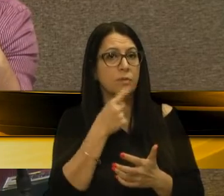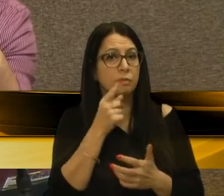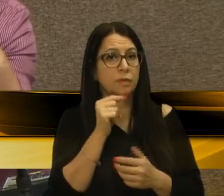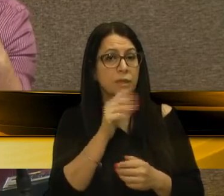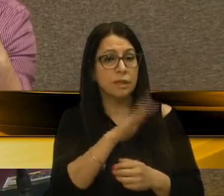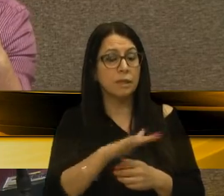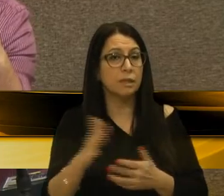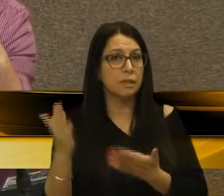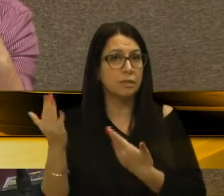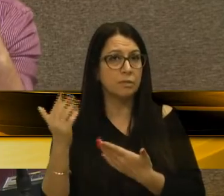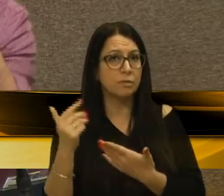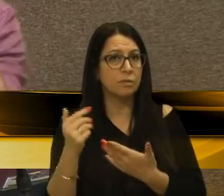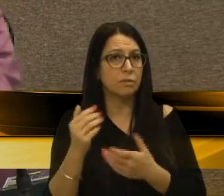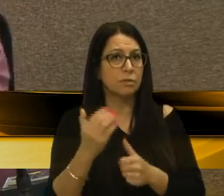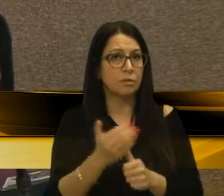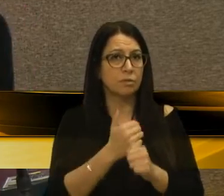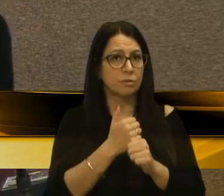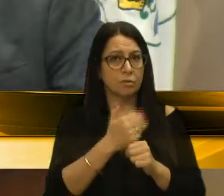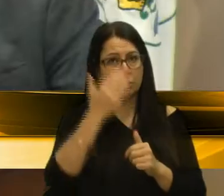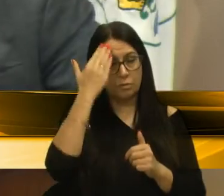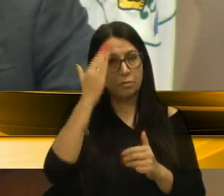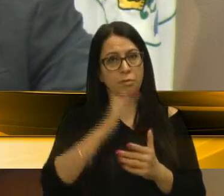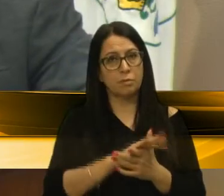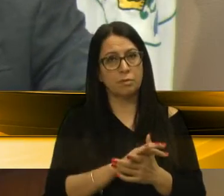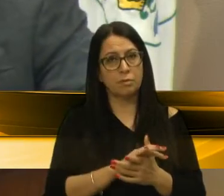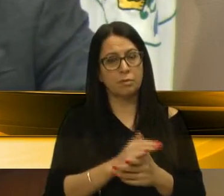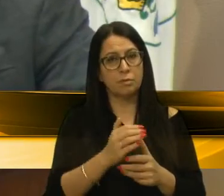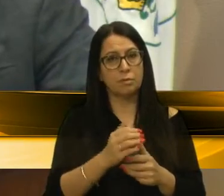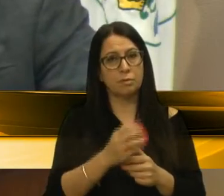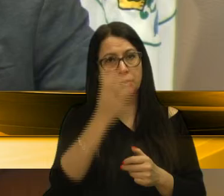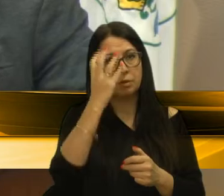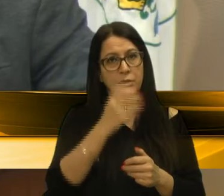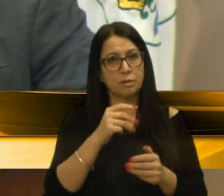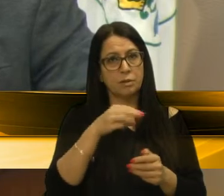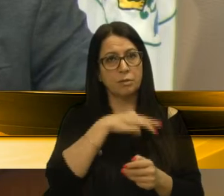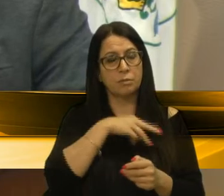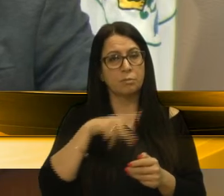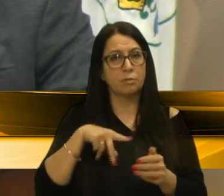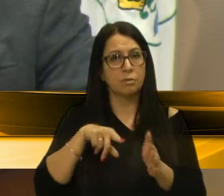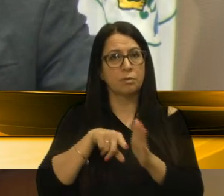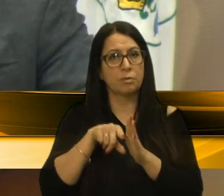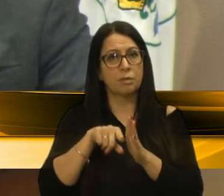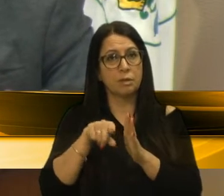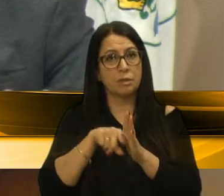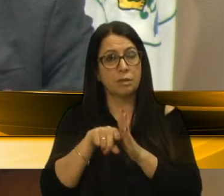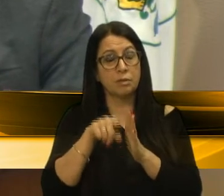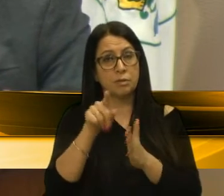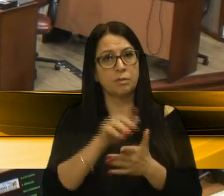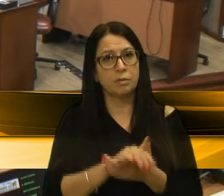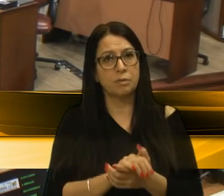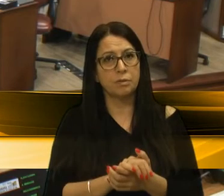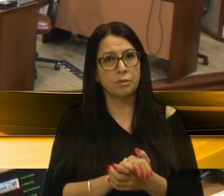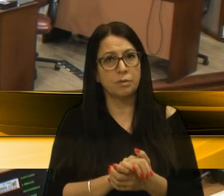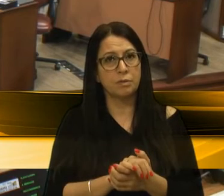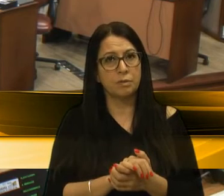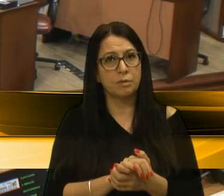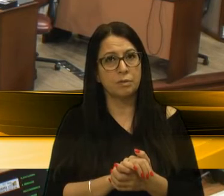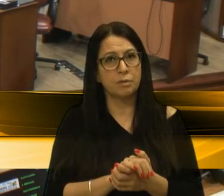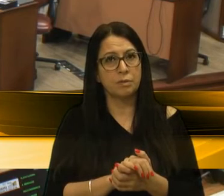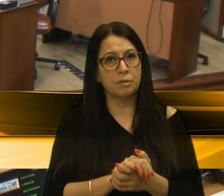às crianças e adolescente o conselho tutelar muito obrigado é tão sério que o ministério público está investigando isso é importante que o ministério investiga o seu aparte o vereador périco